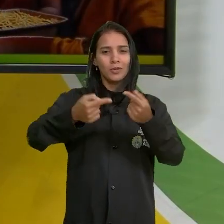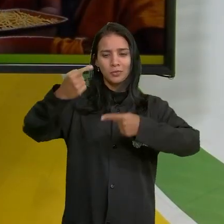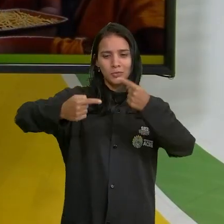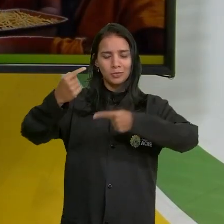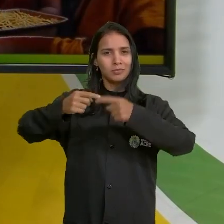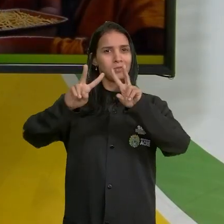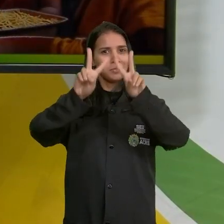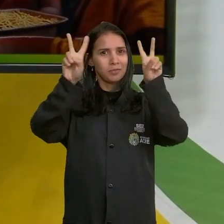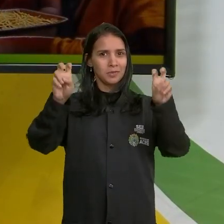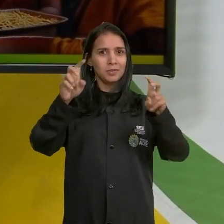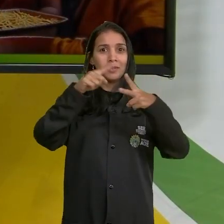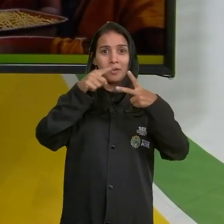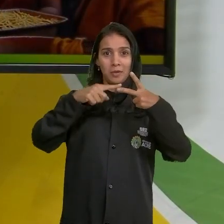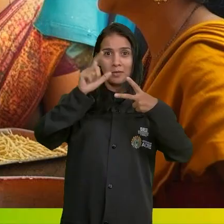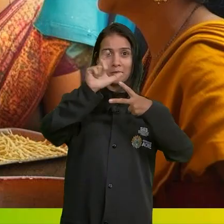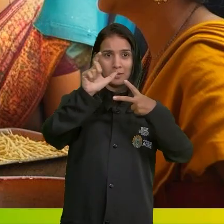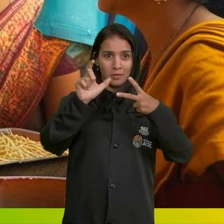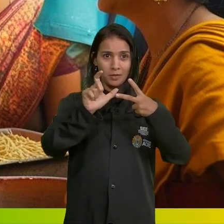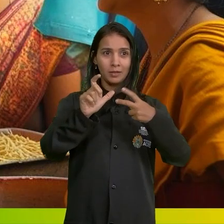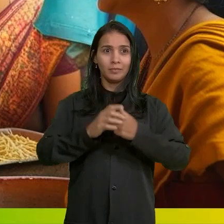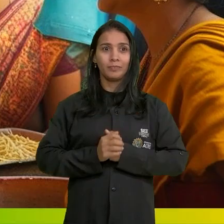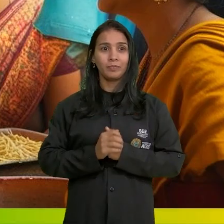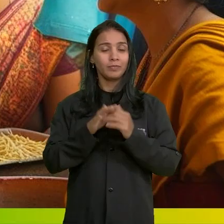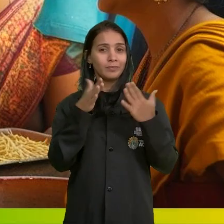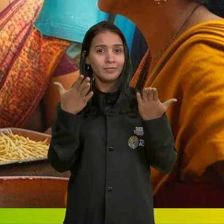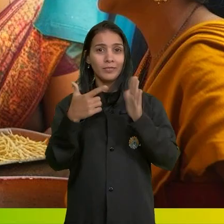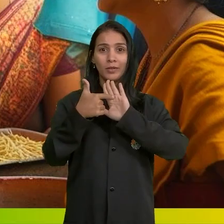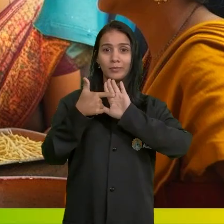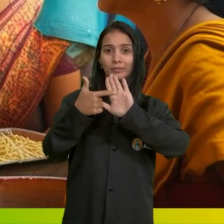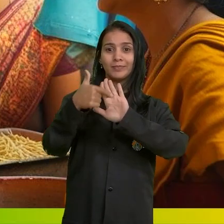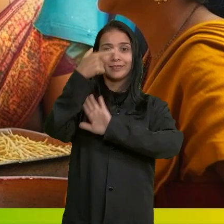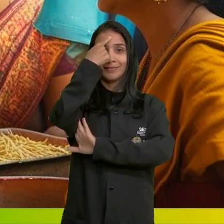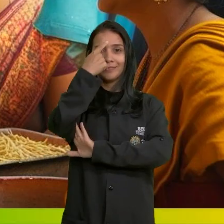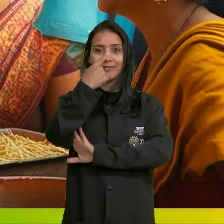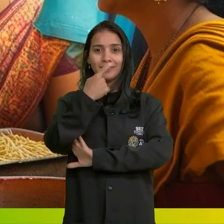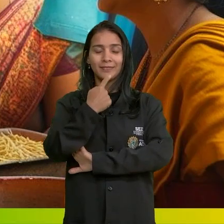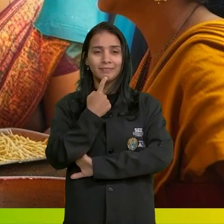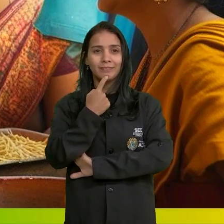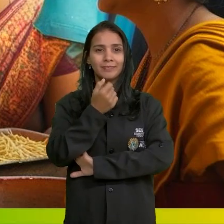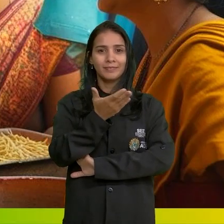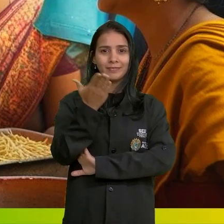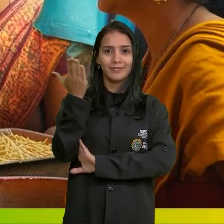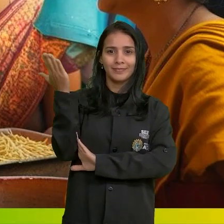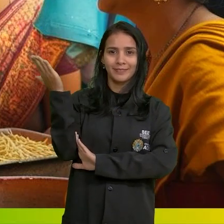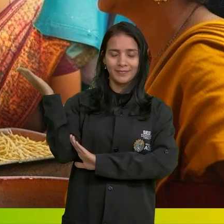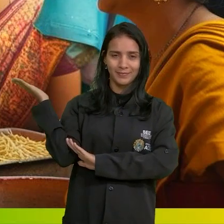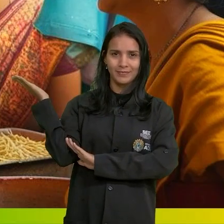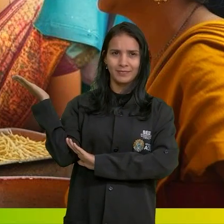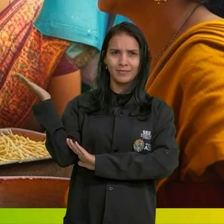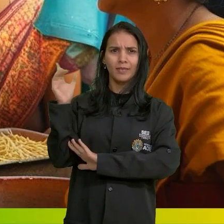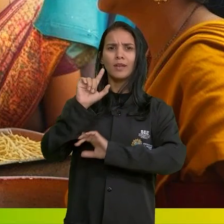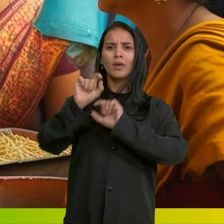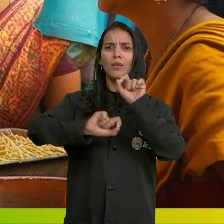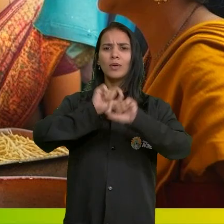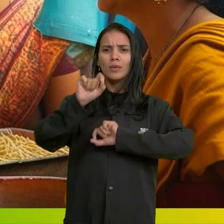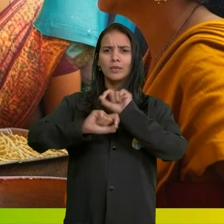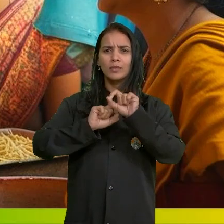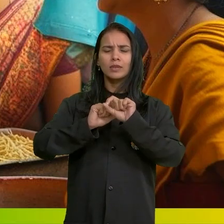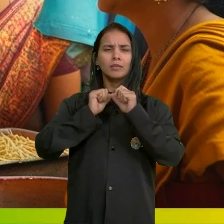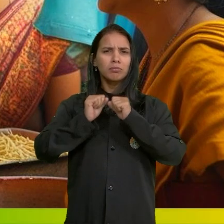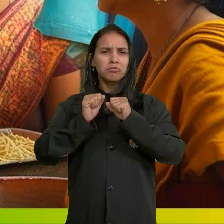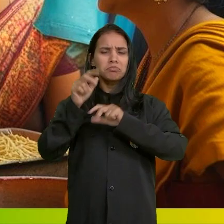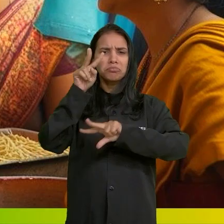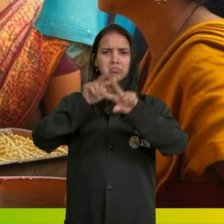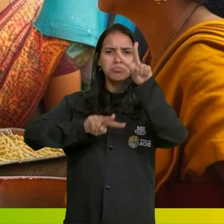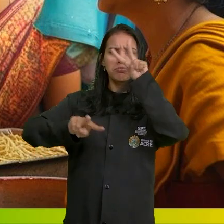aqui apresentando uma imagem a vocês e nessa imagem o que é que nós podemos visualizar?